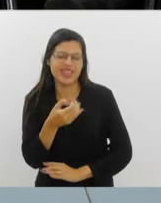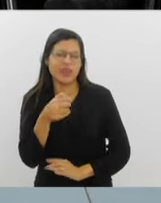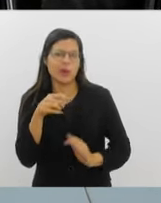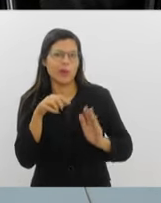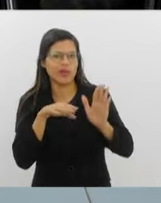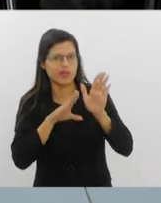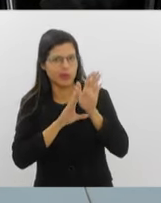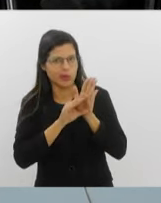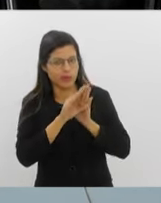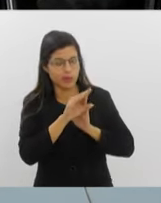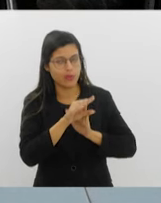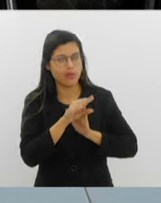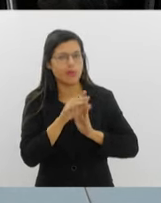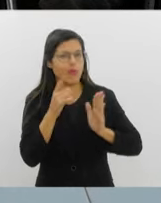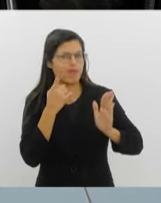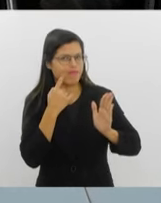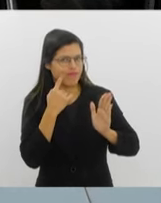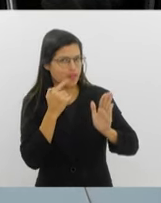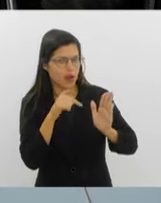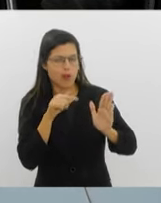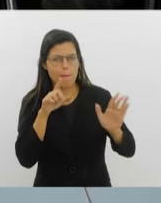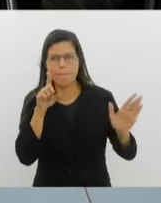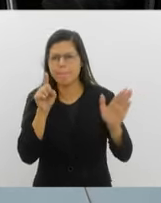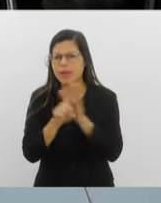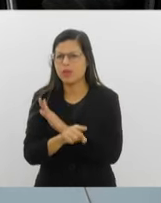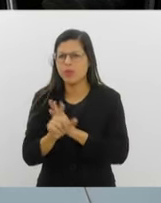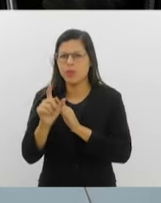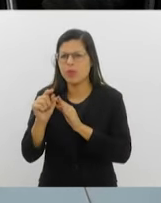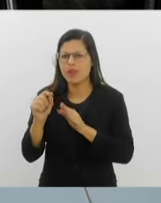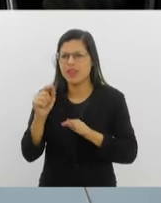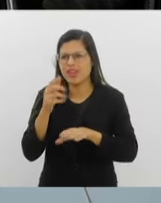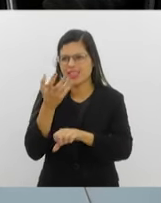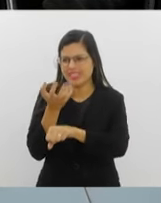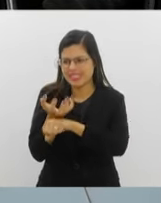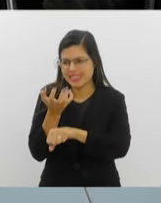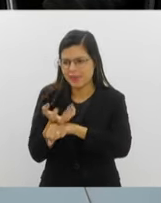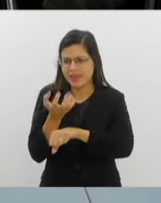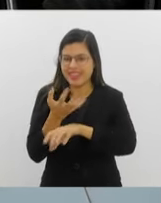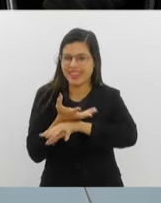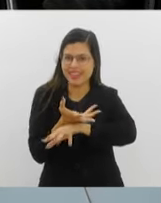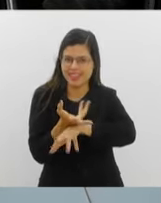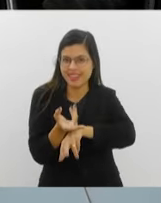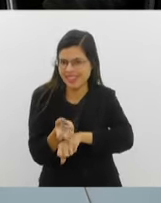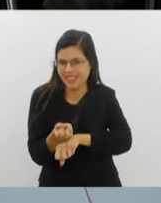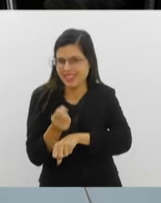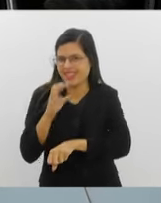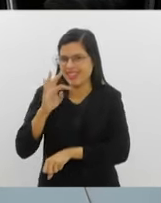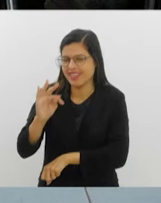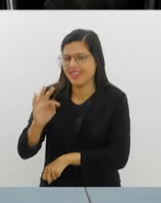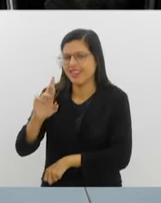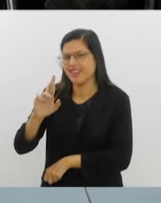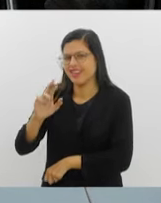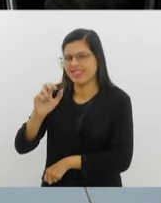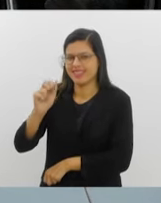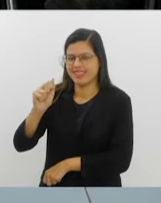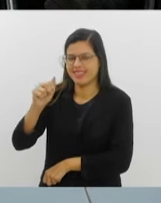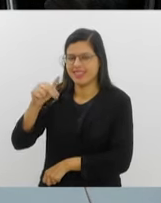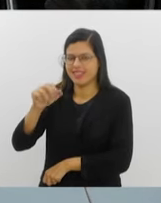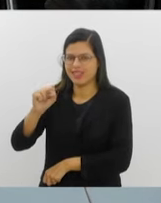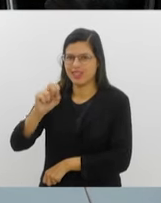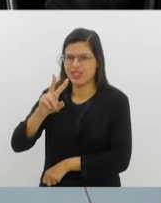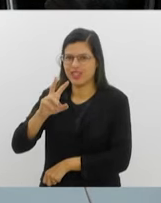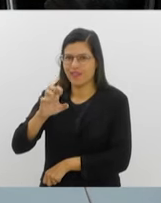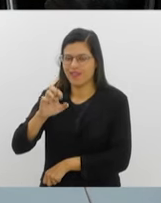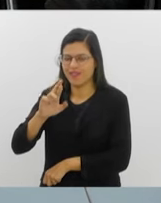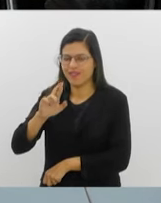Perguntei a ele, o que é uma disciplina transversal? Que era uma dúvida. O Google me responde. A